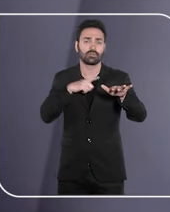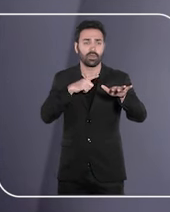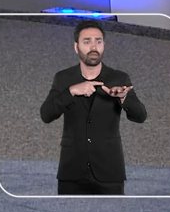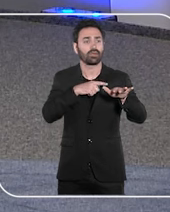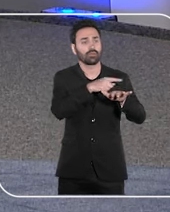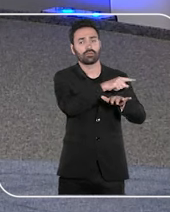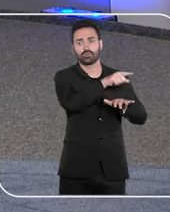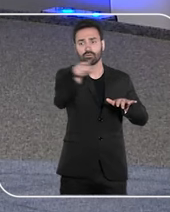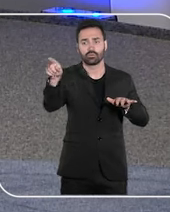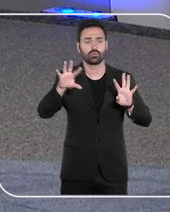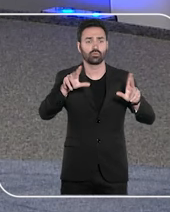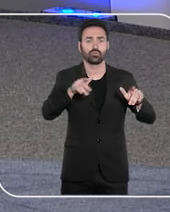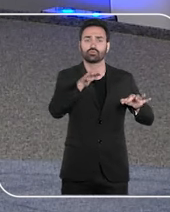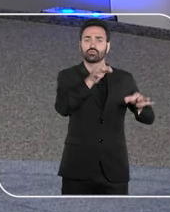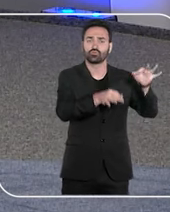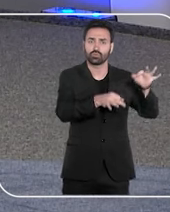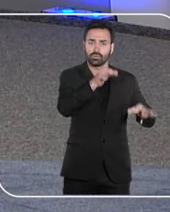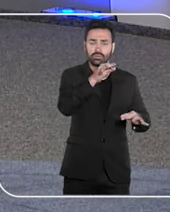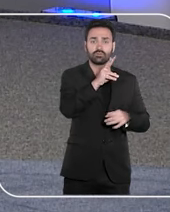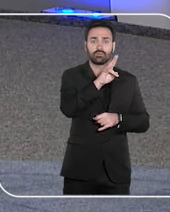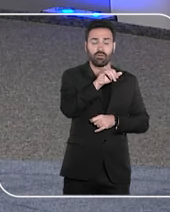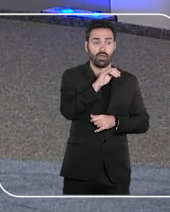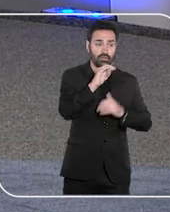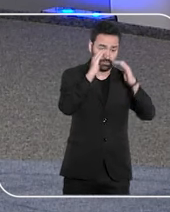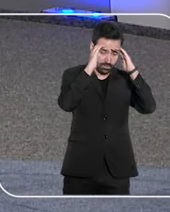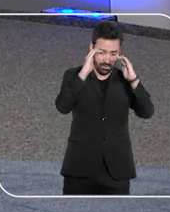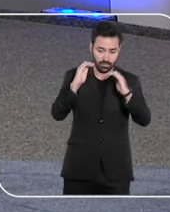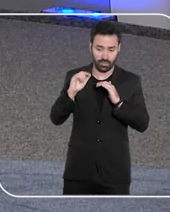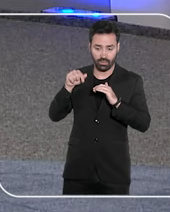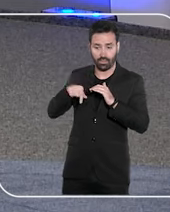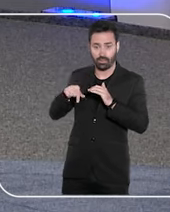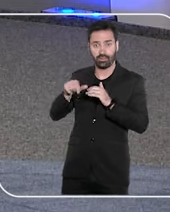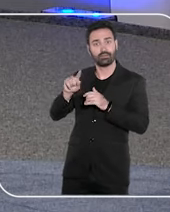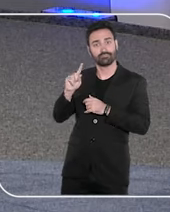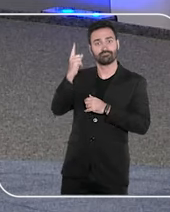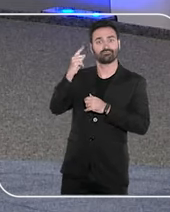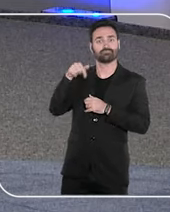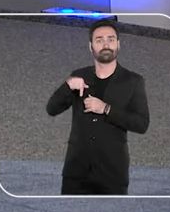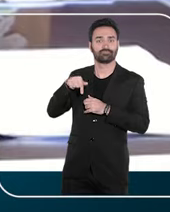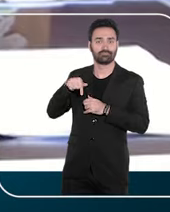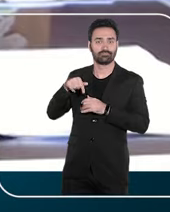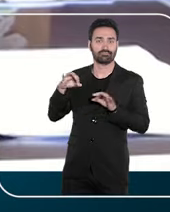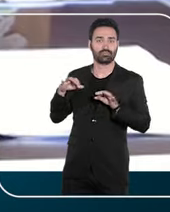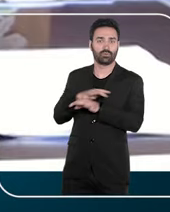país, isso confere maior segurança jurídica, não?